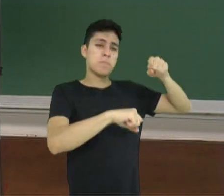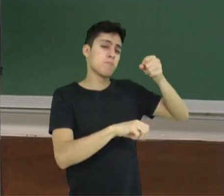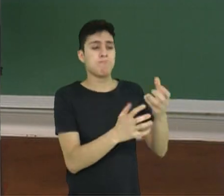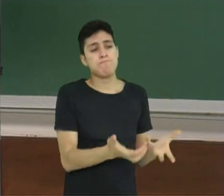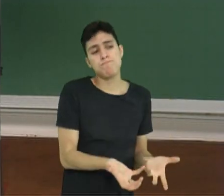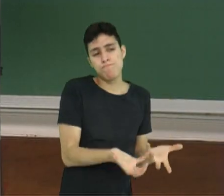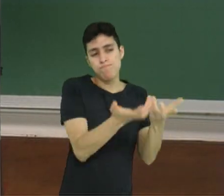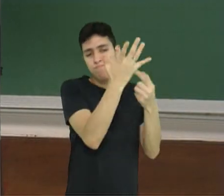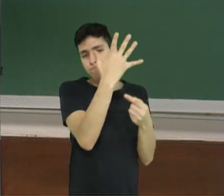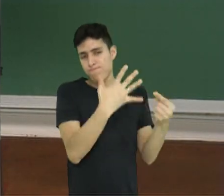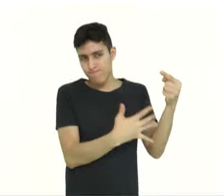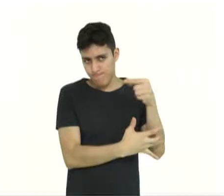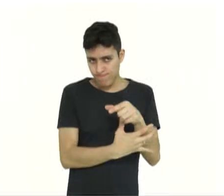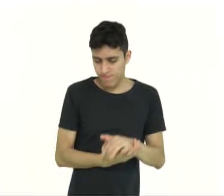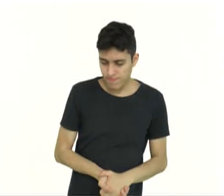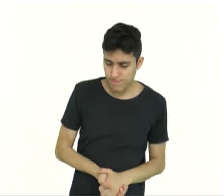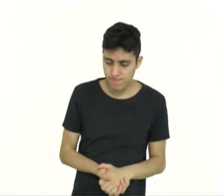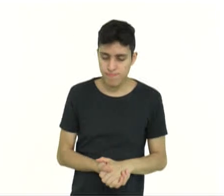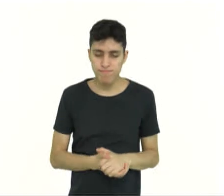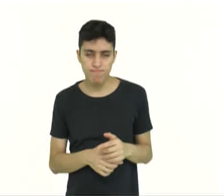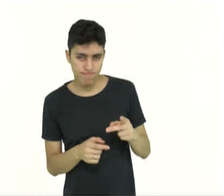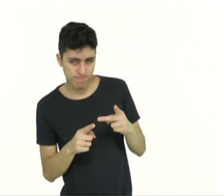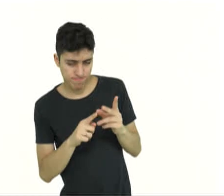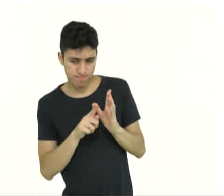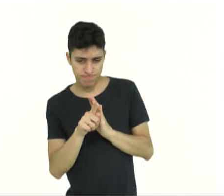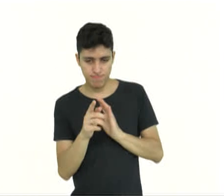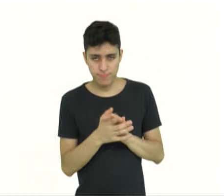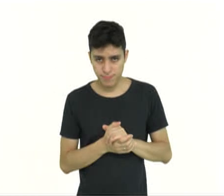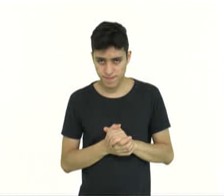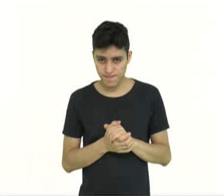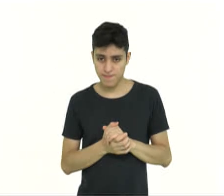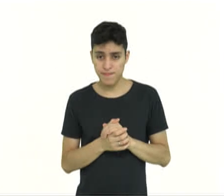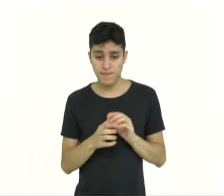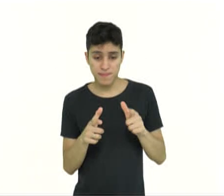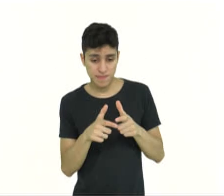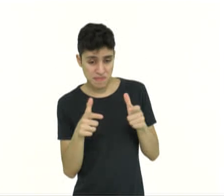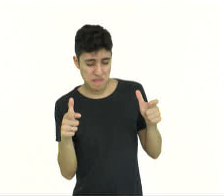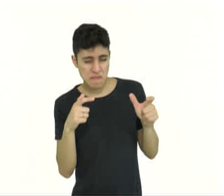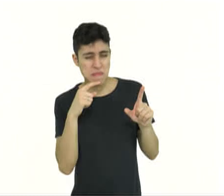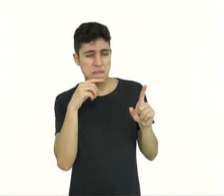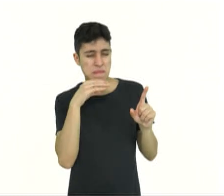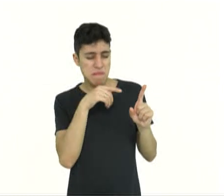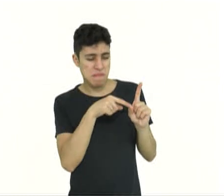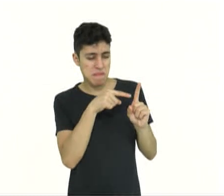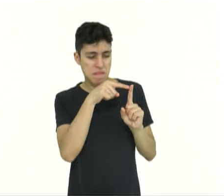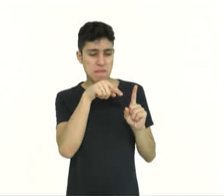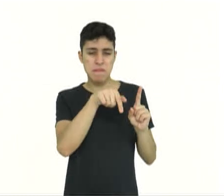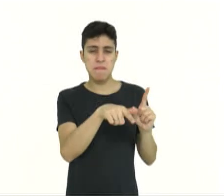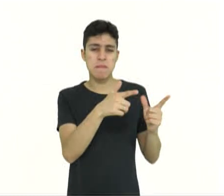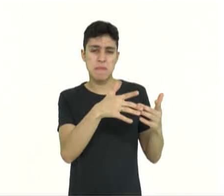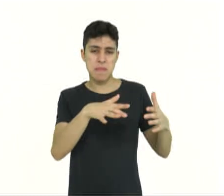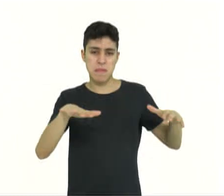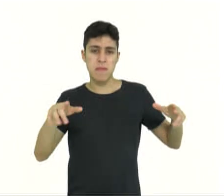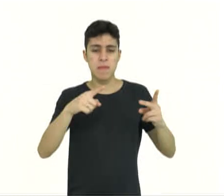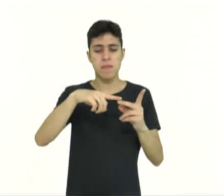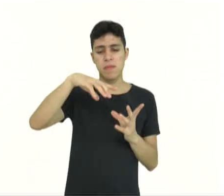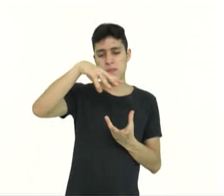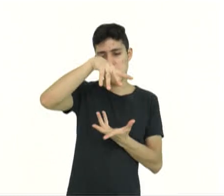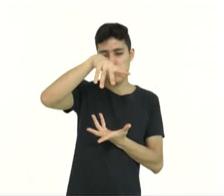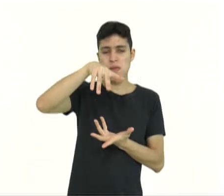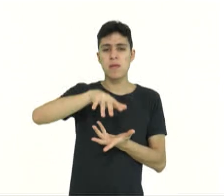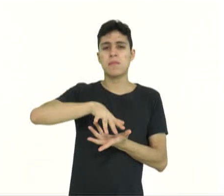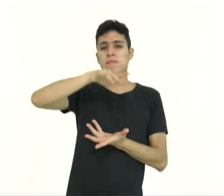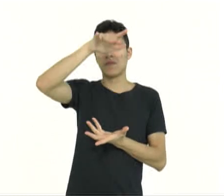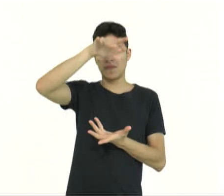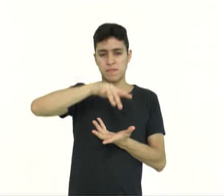industriais. Segundo questionário, processo de aumento da temperatura média dos oceanos e da atmosfera da Terra,